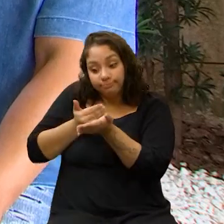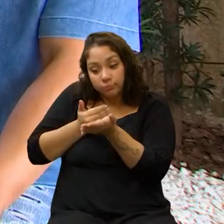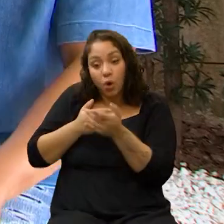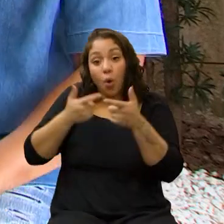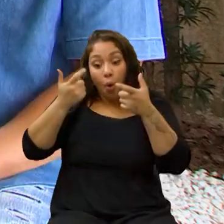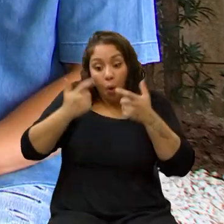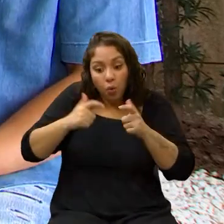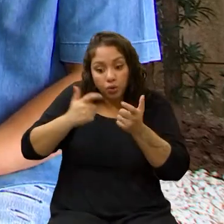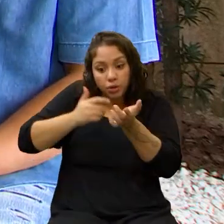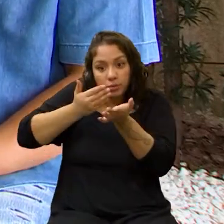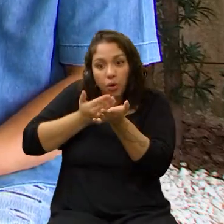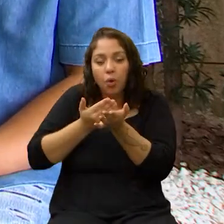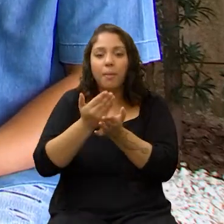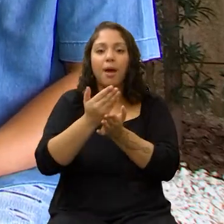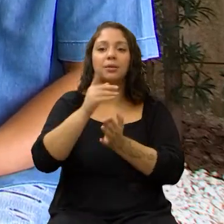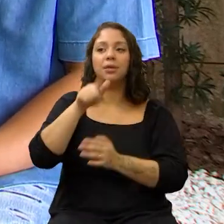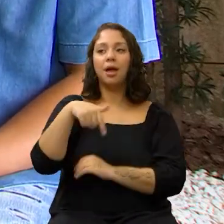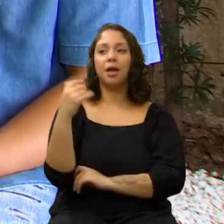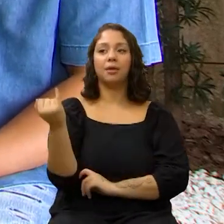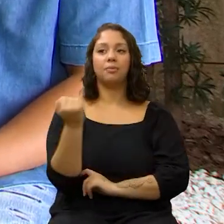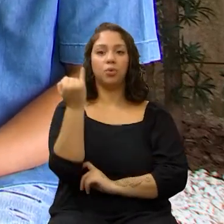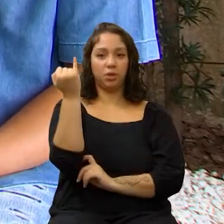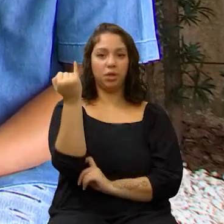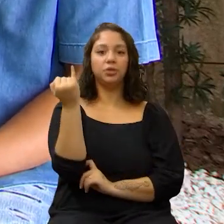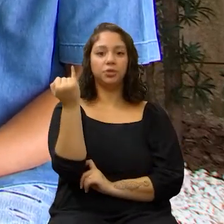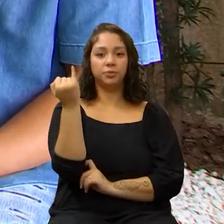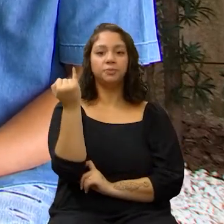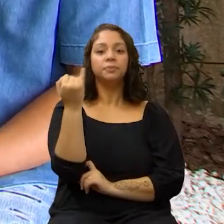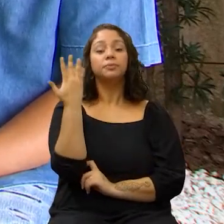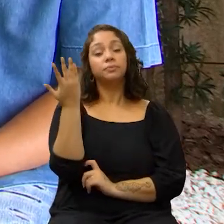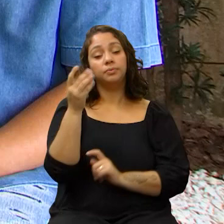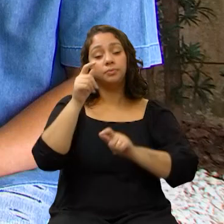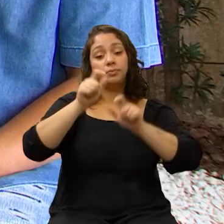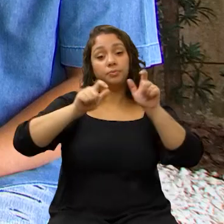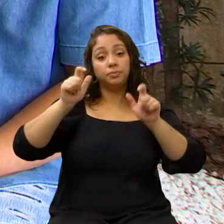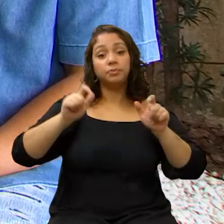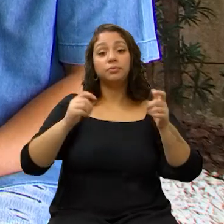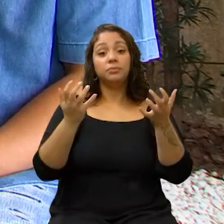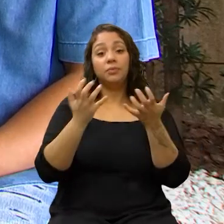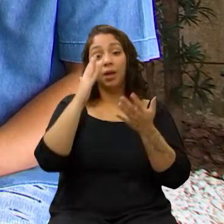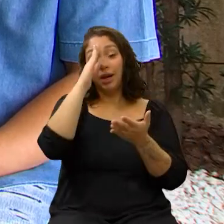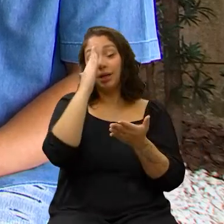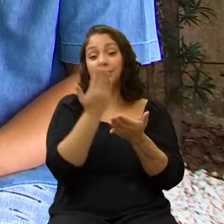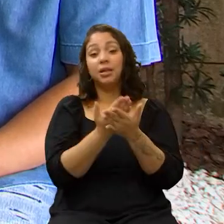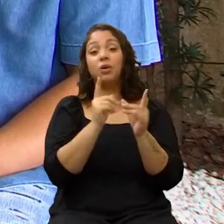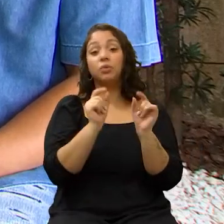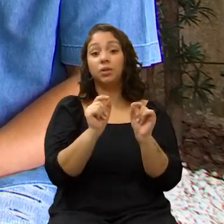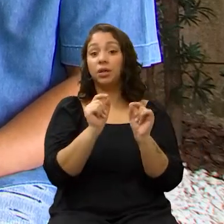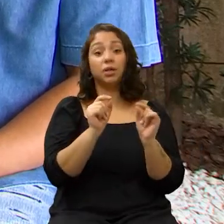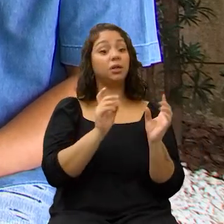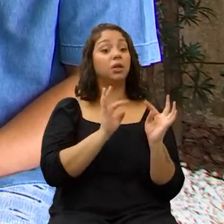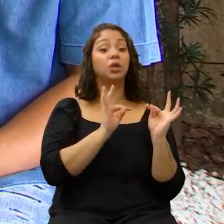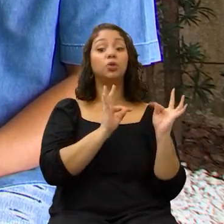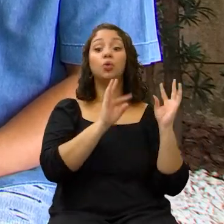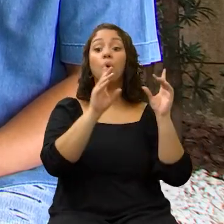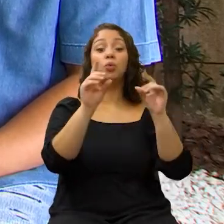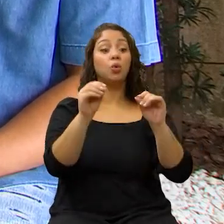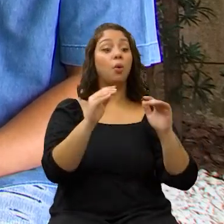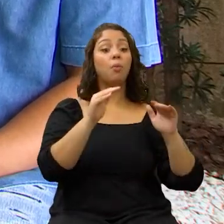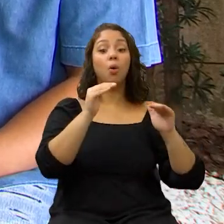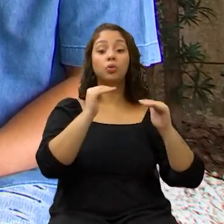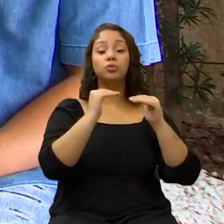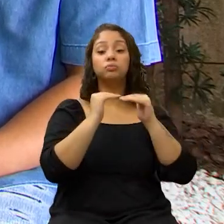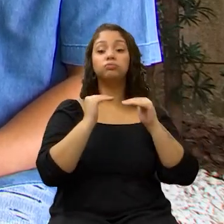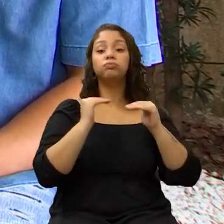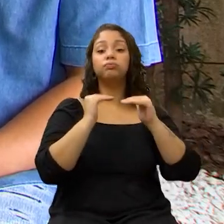marco inicial é importante. E aí muitas vezes as pessoas querem fazer crer que todo mundo vai conseguir chegar